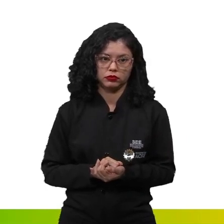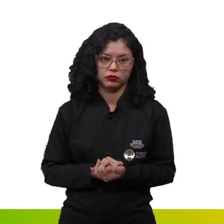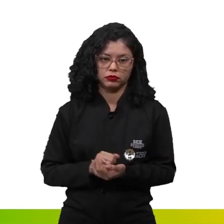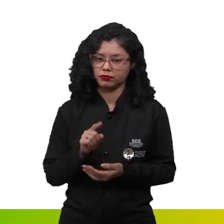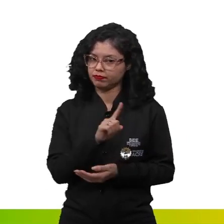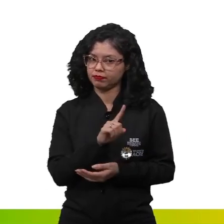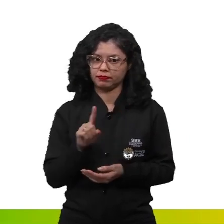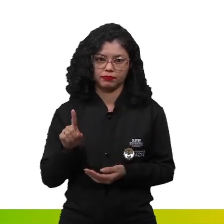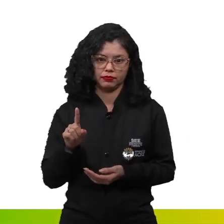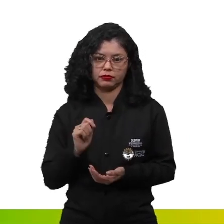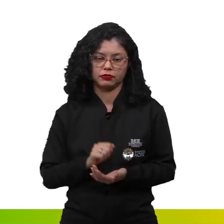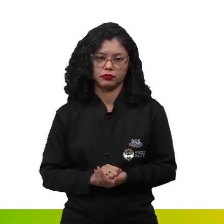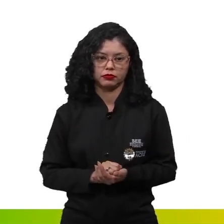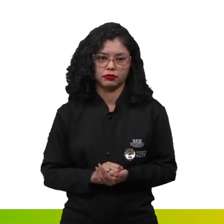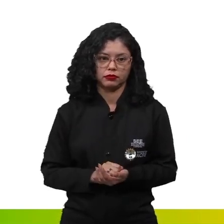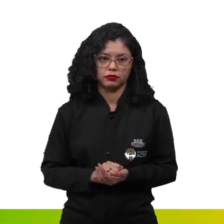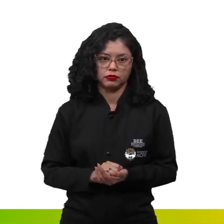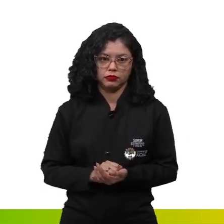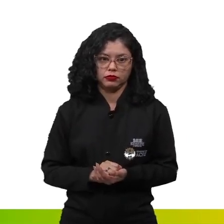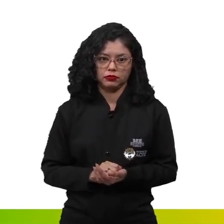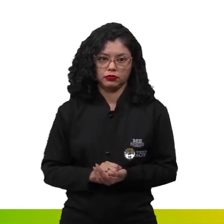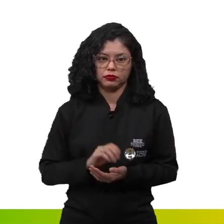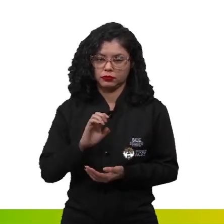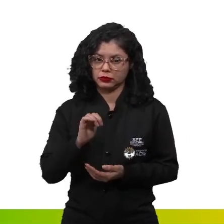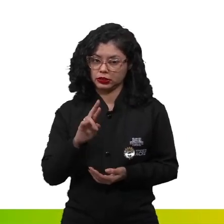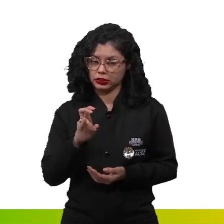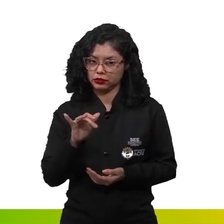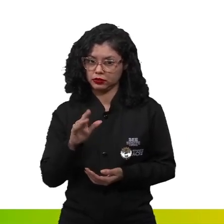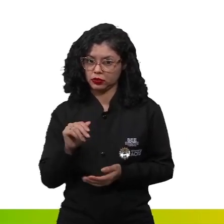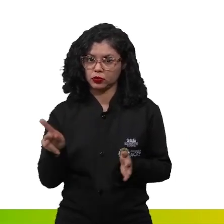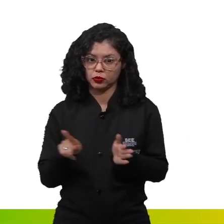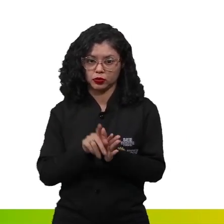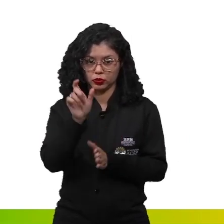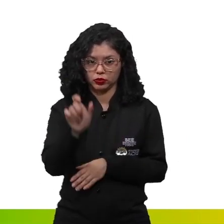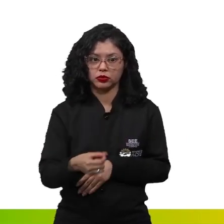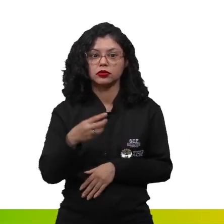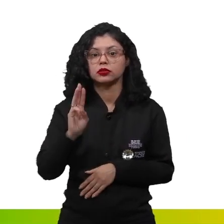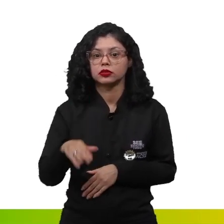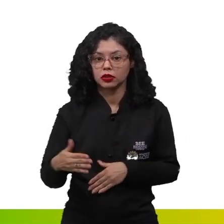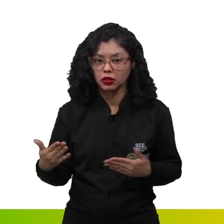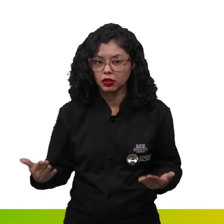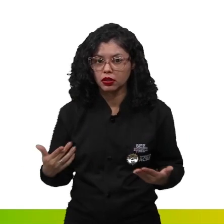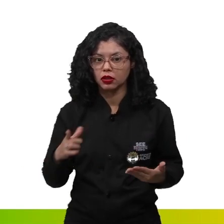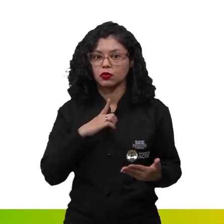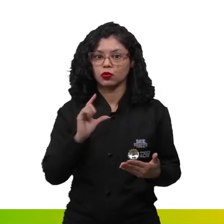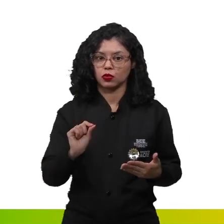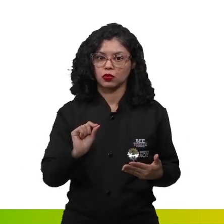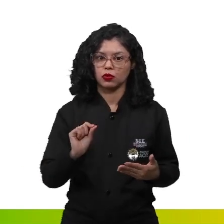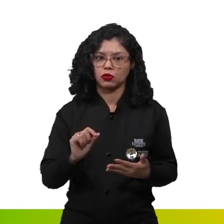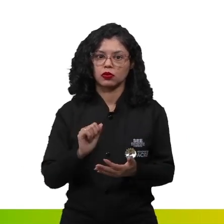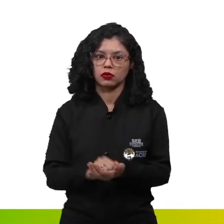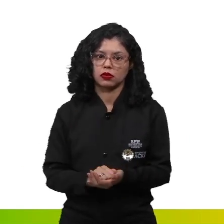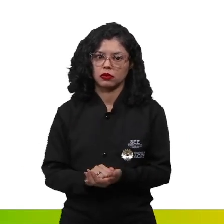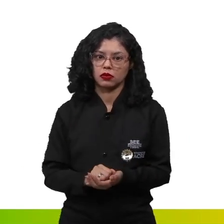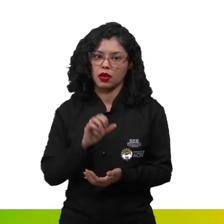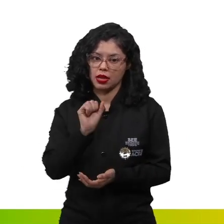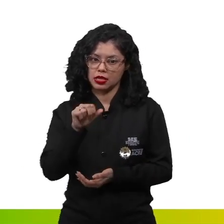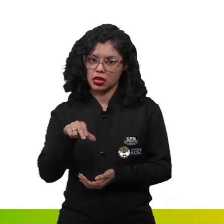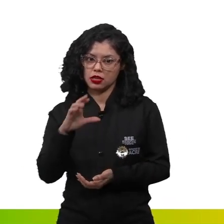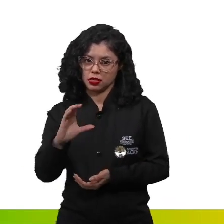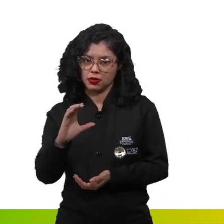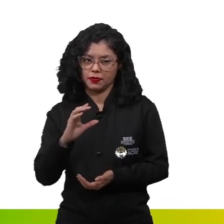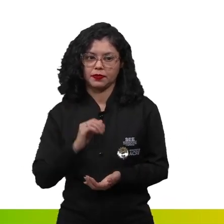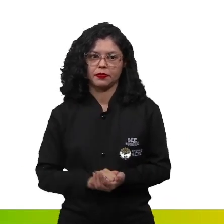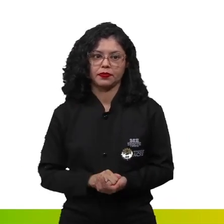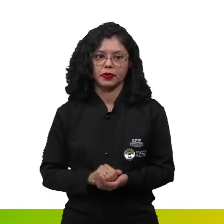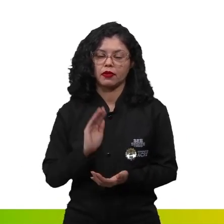não é, tá? Ele não é constituído do encéfalo e da medula espinhal. Quem é constituído é o sistema nervoso central. Então, esse